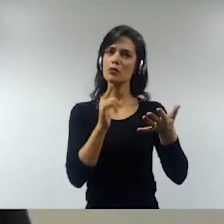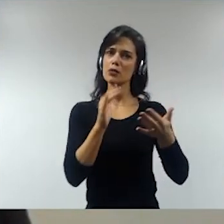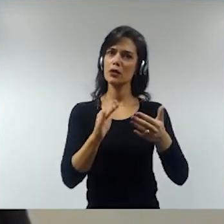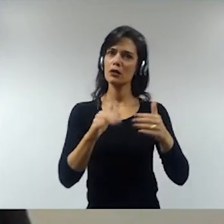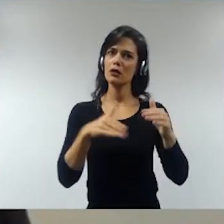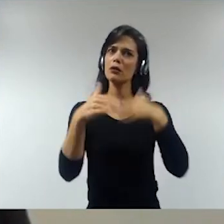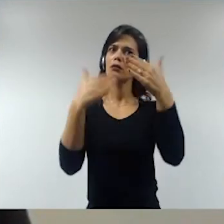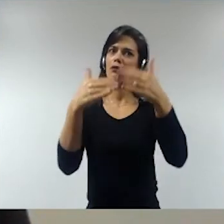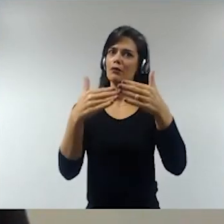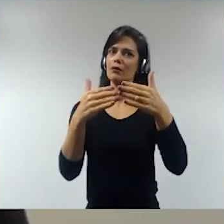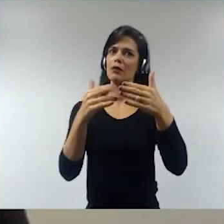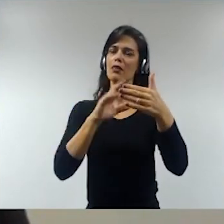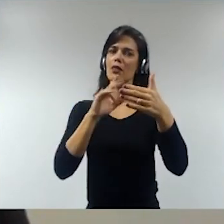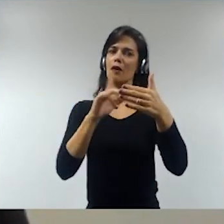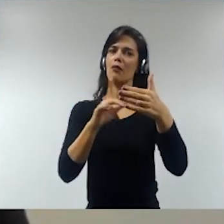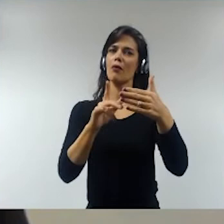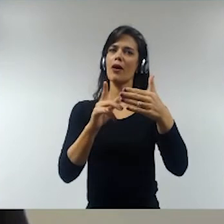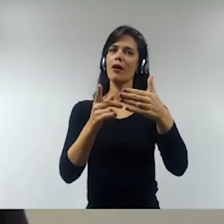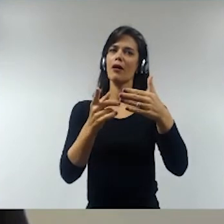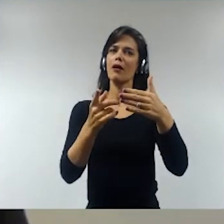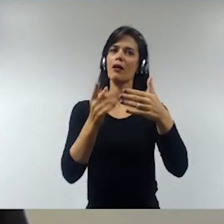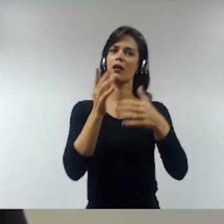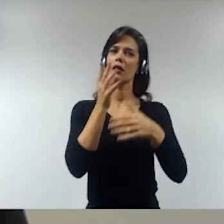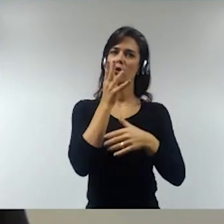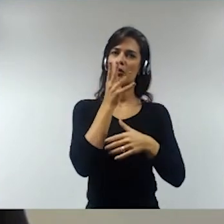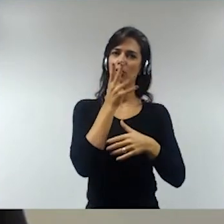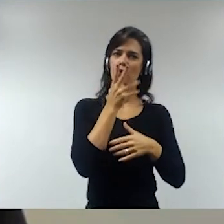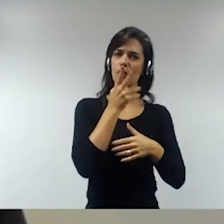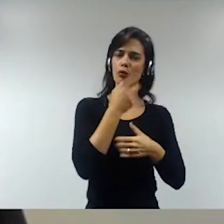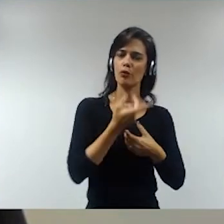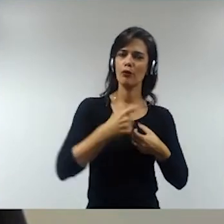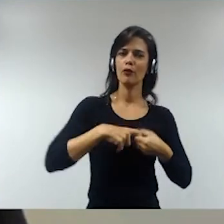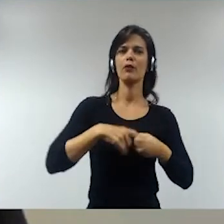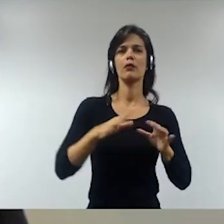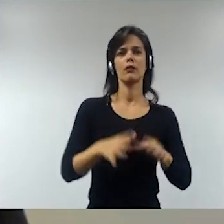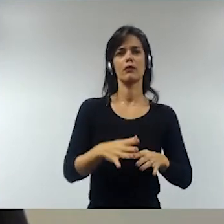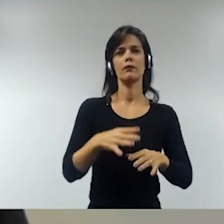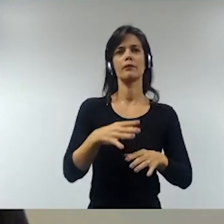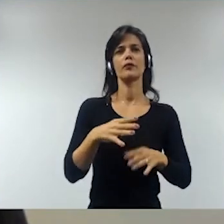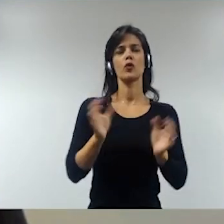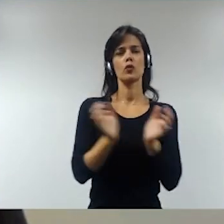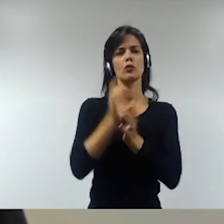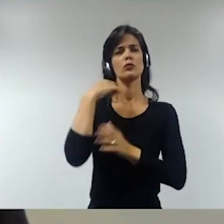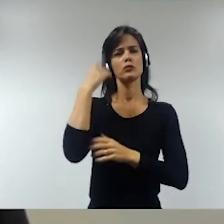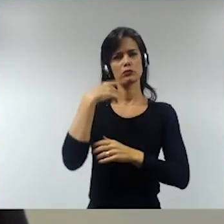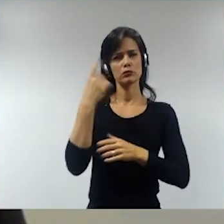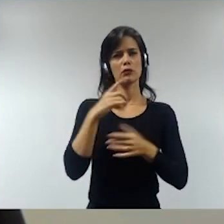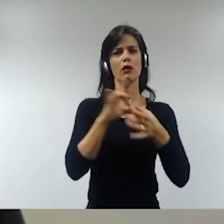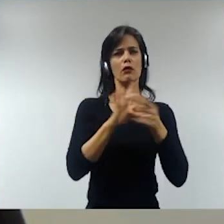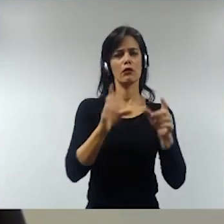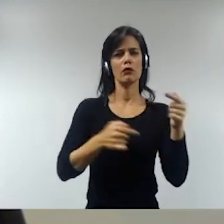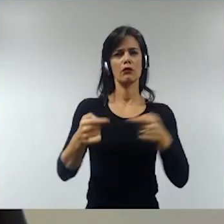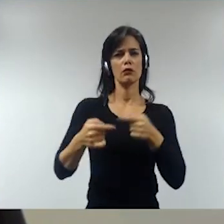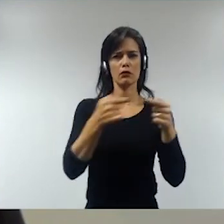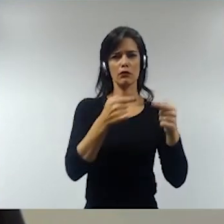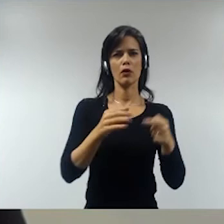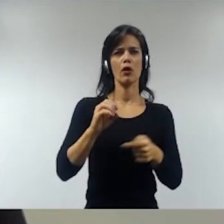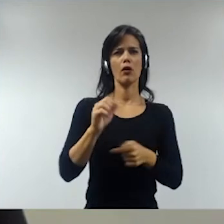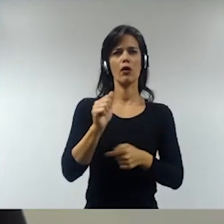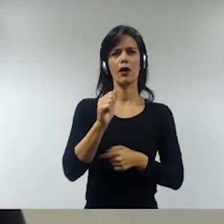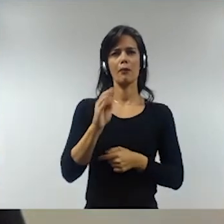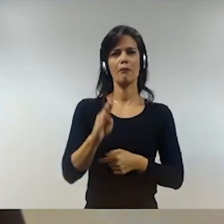Eu tenho certeza que a advocacia estará pronta a esse debate. o Conselho Federal da OAB, as seccionais da